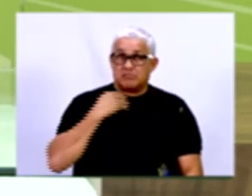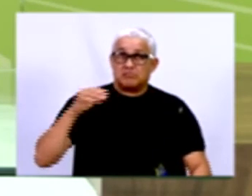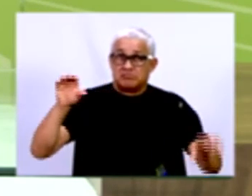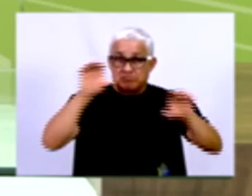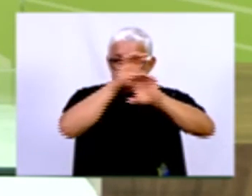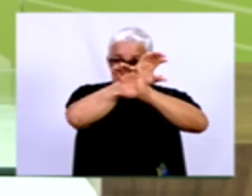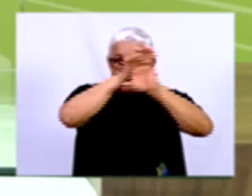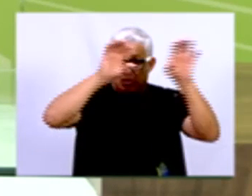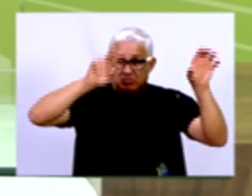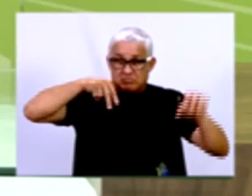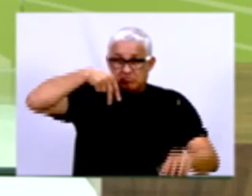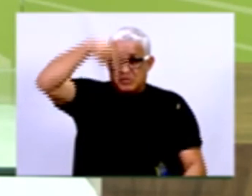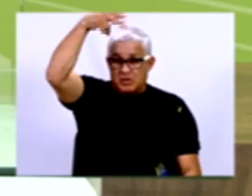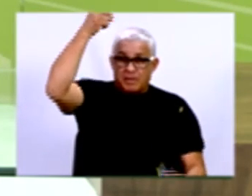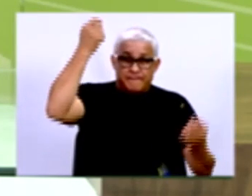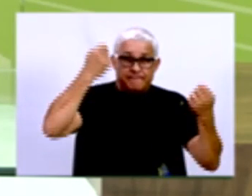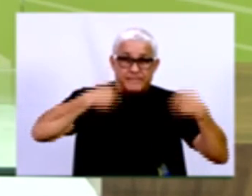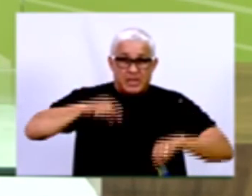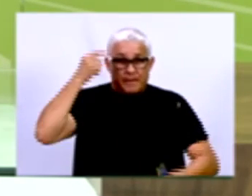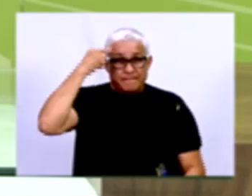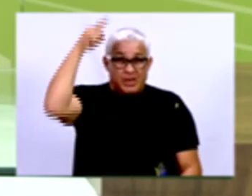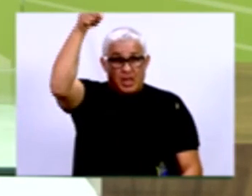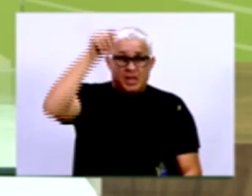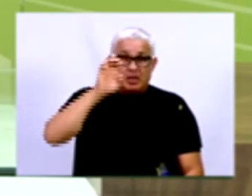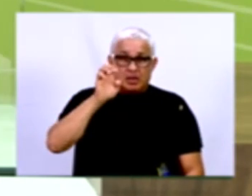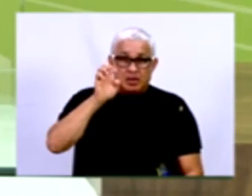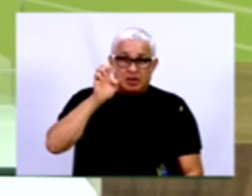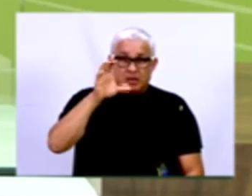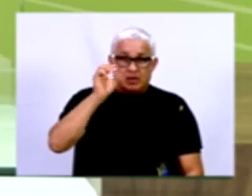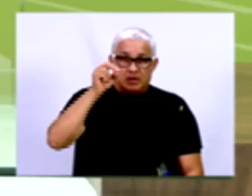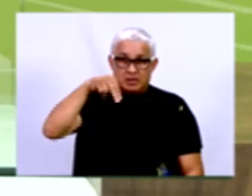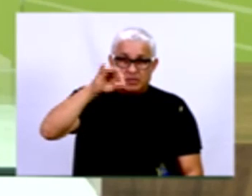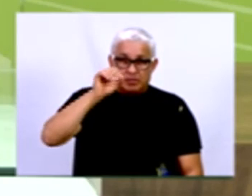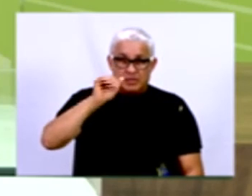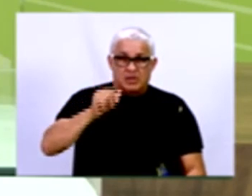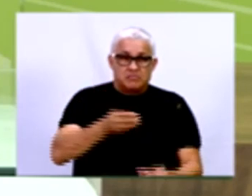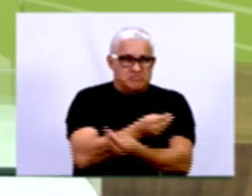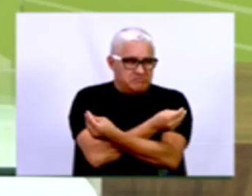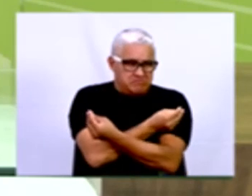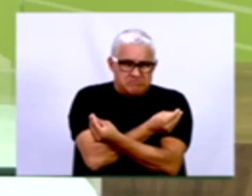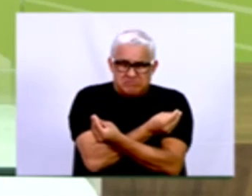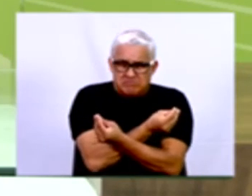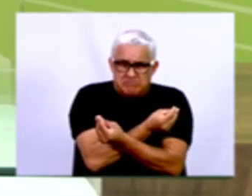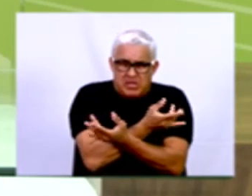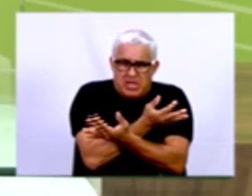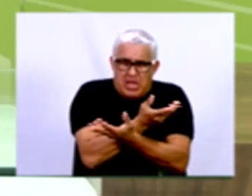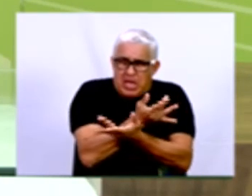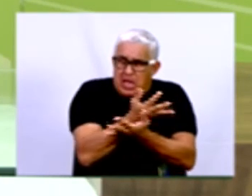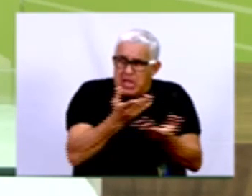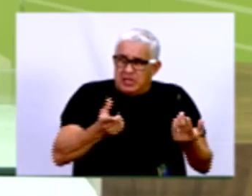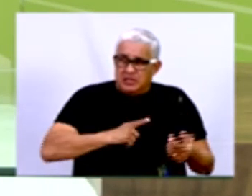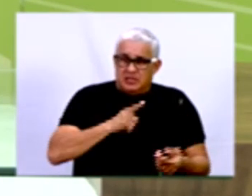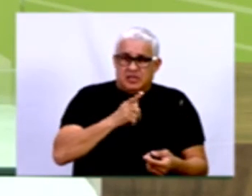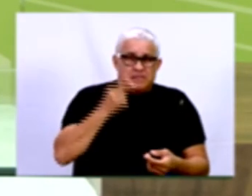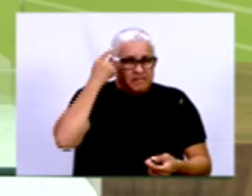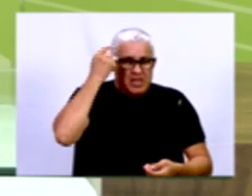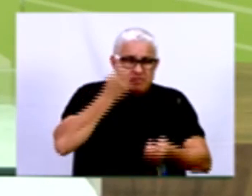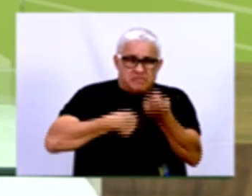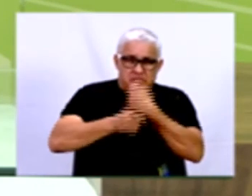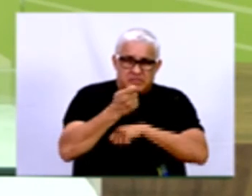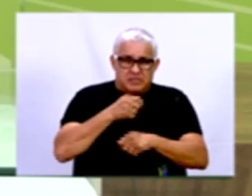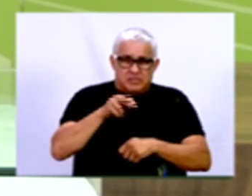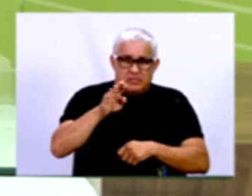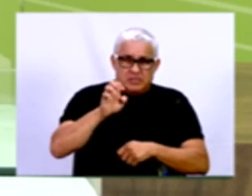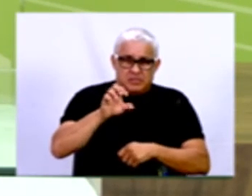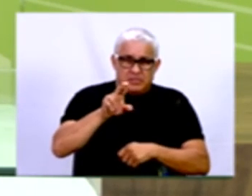céu, a gente nem vai precisar de pensar em economia mais, porque lá no céu vai ter de tudo para todo mundo, a gente não vai precisar pensar em administrar os poucos recursos que a